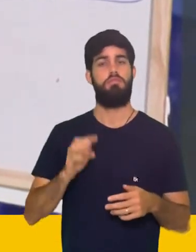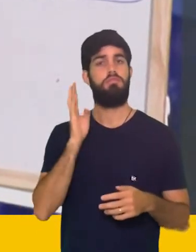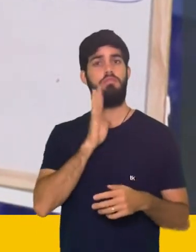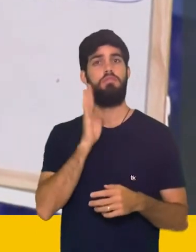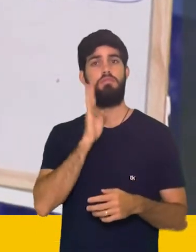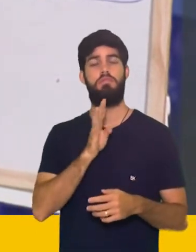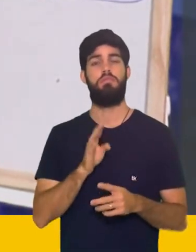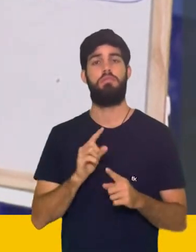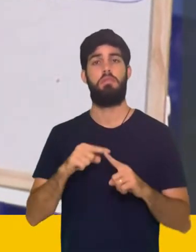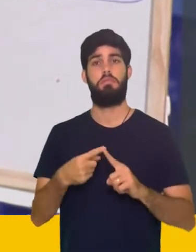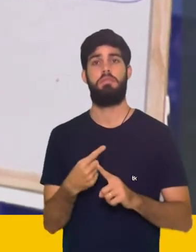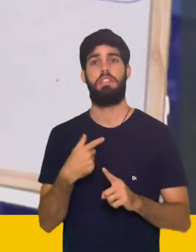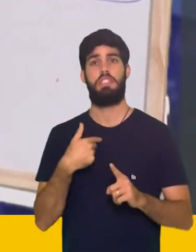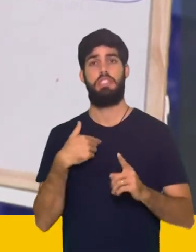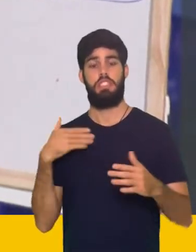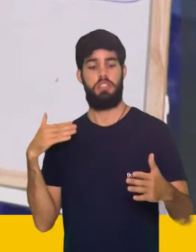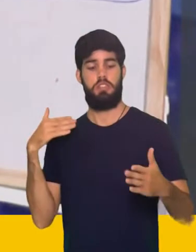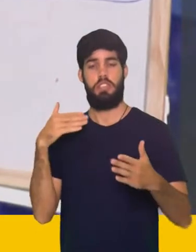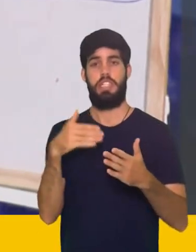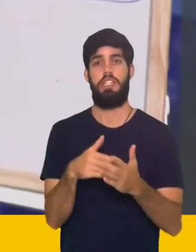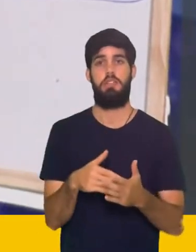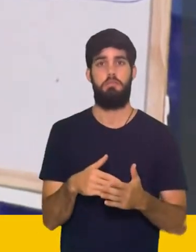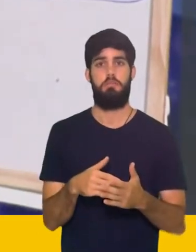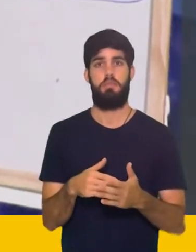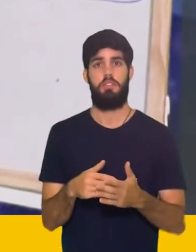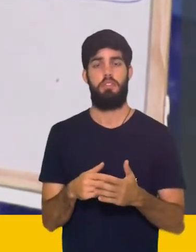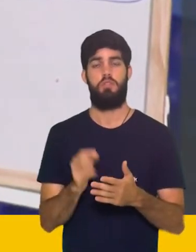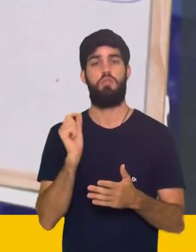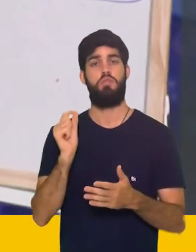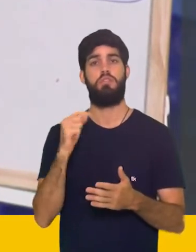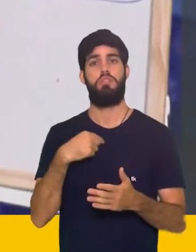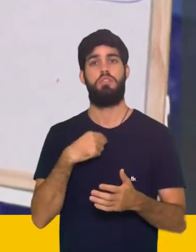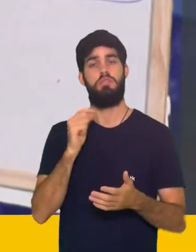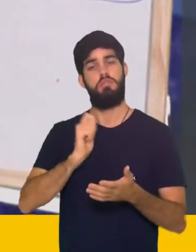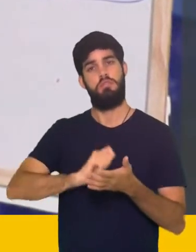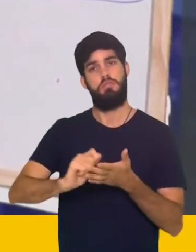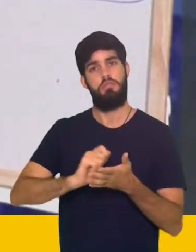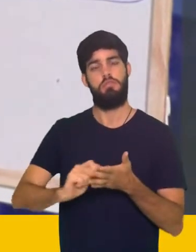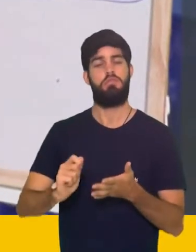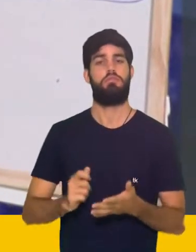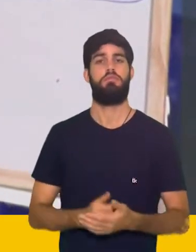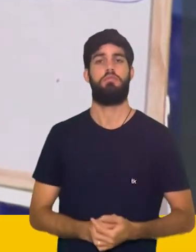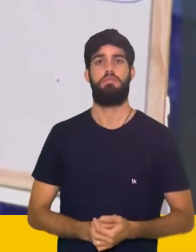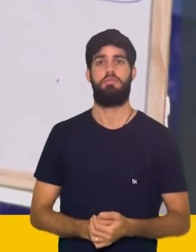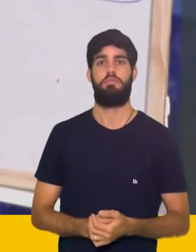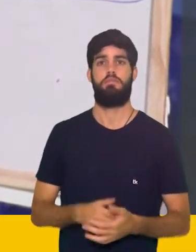legal. Mas eu dei limite ao que eu vou escrever. Então, dar limites